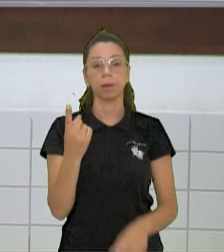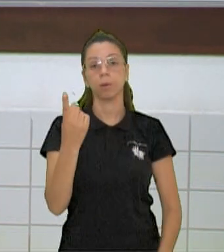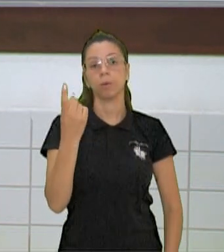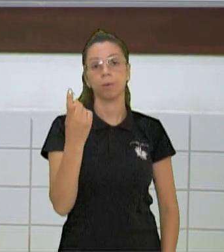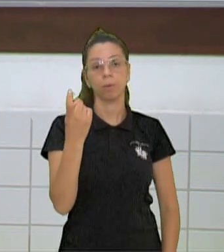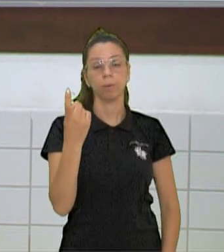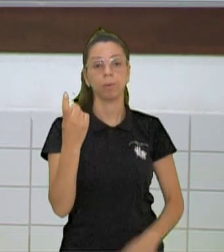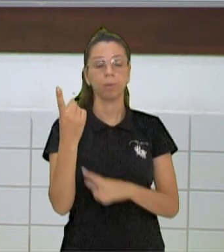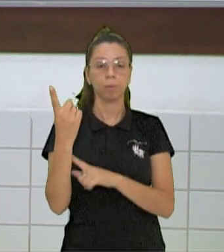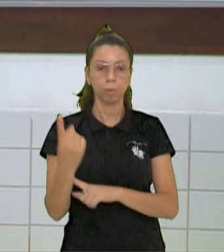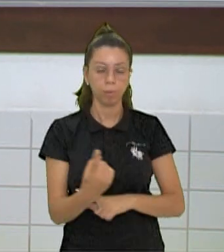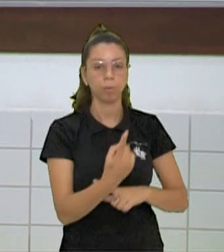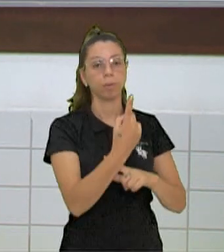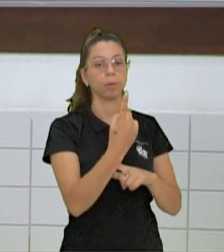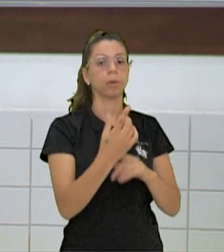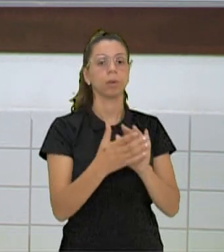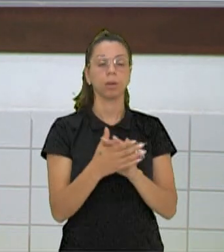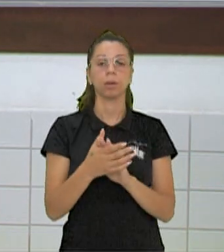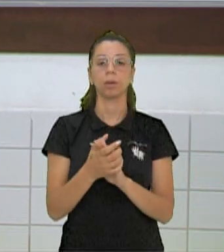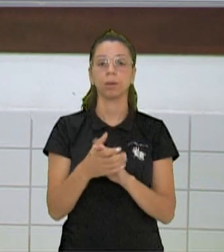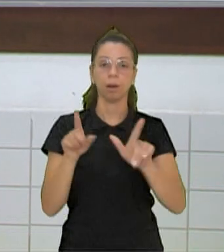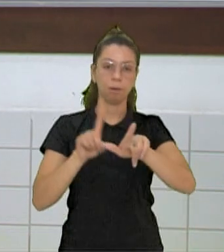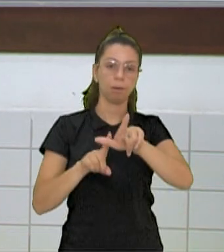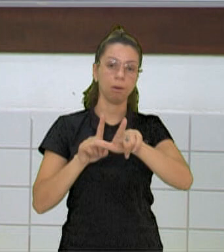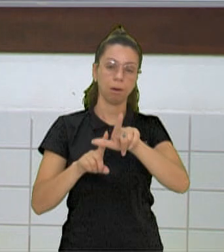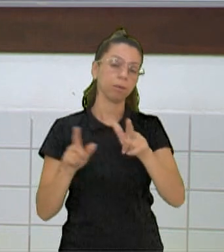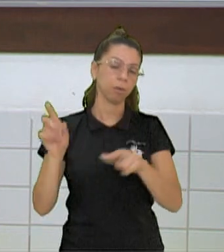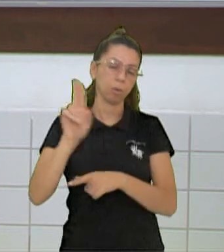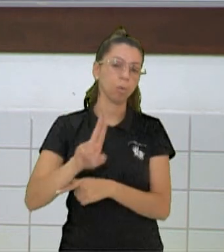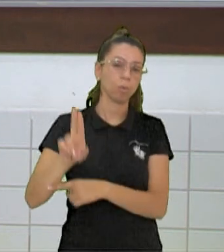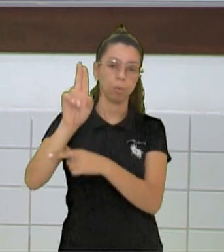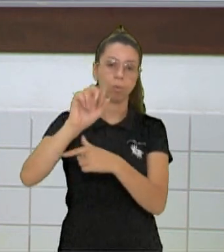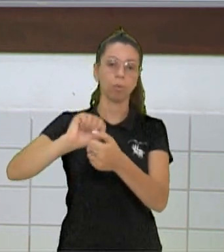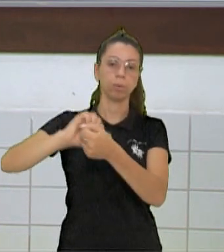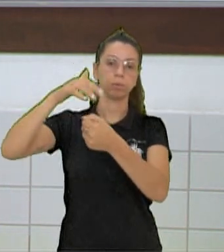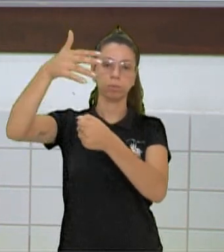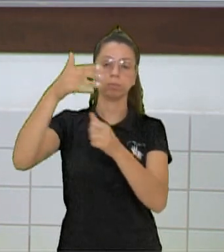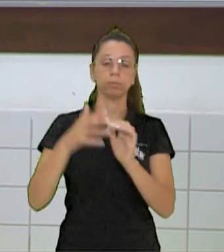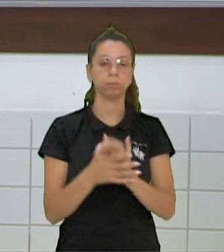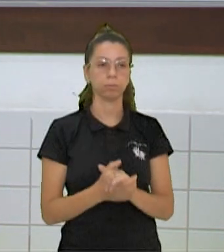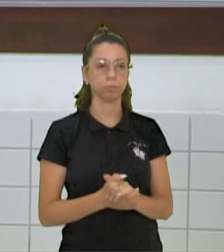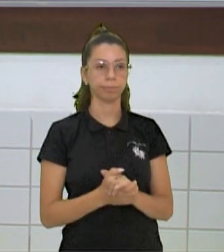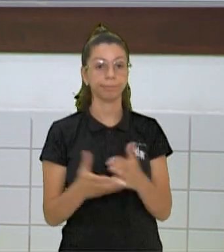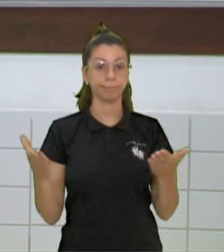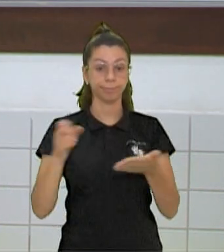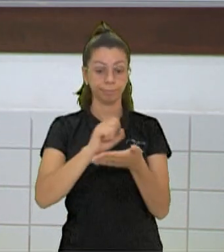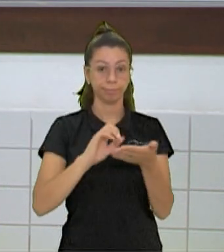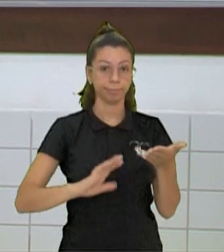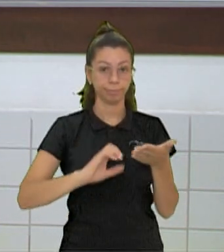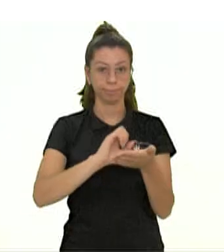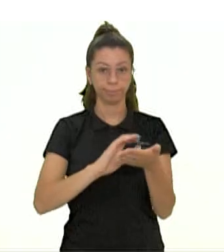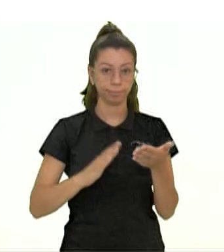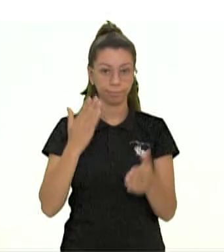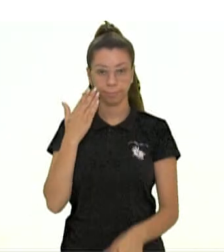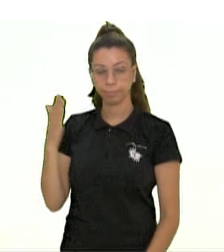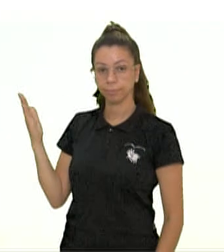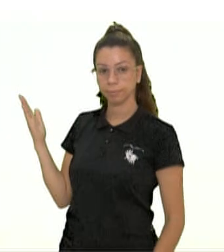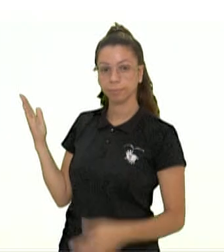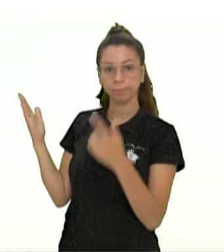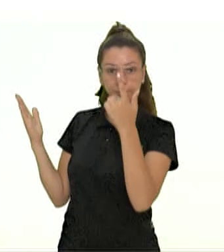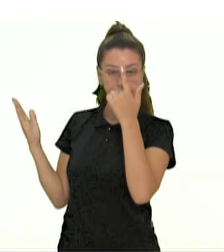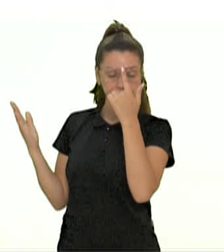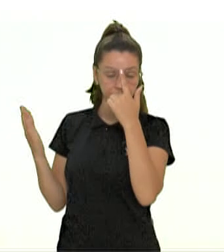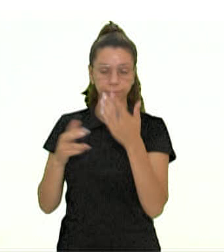incógnita utiliza muito de equação exponencial. Bem, dito isso, nós vamos aqui de exercício. Vou deixar na tela um exercício para